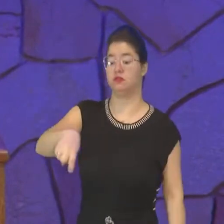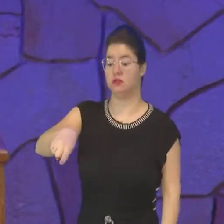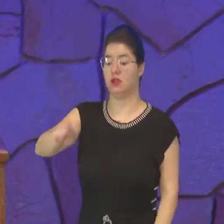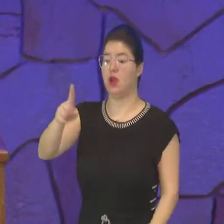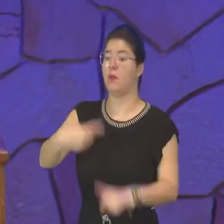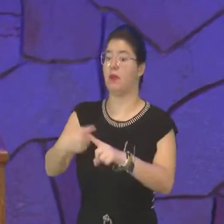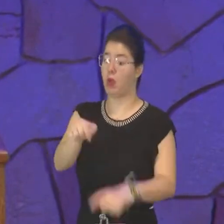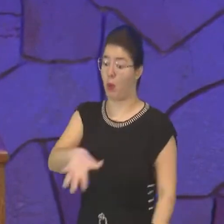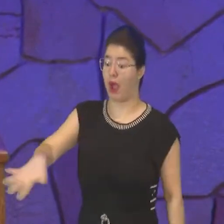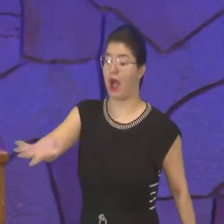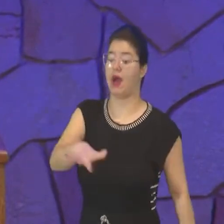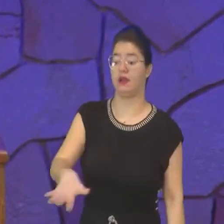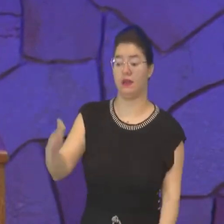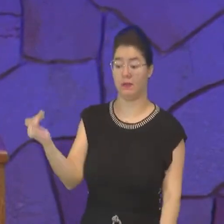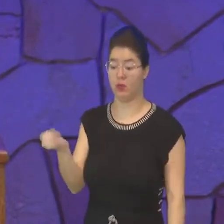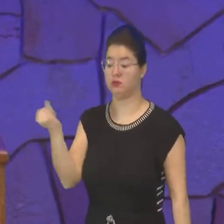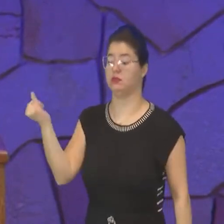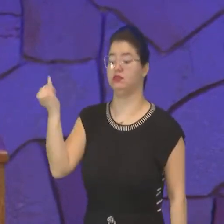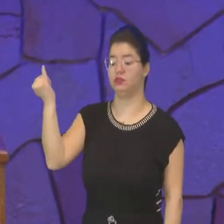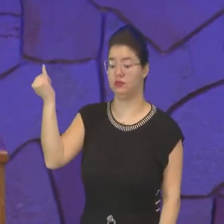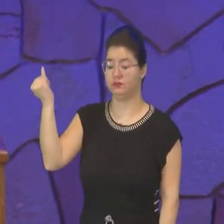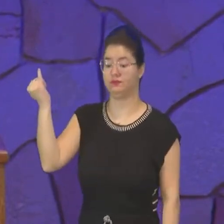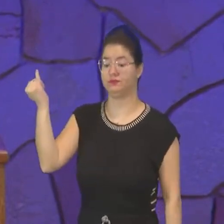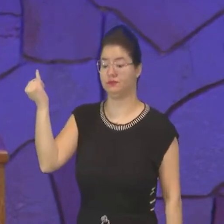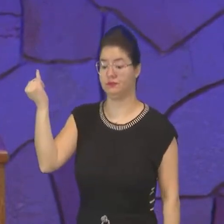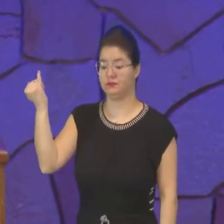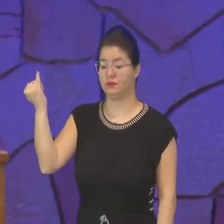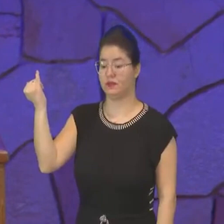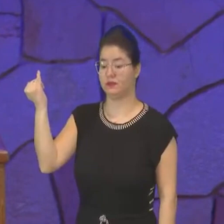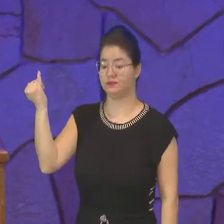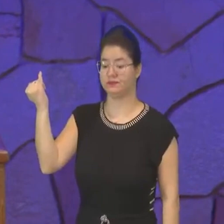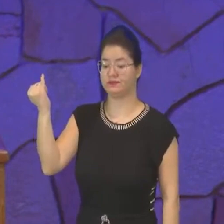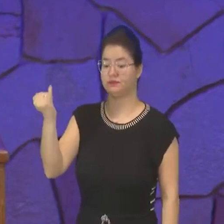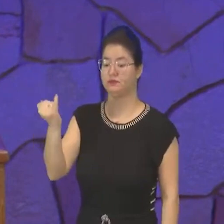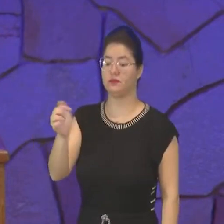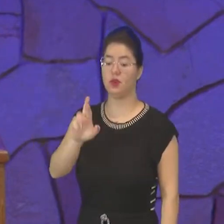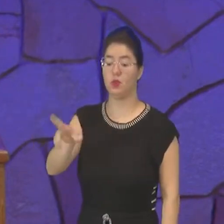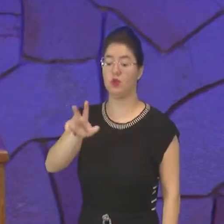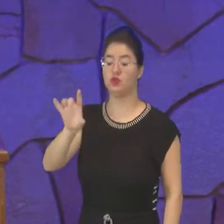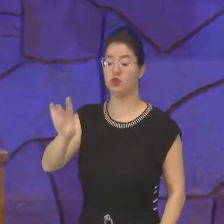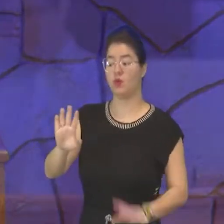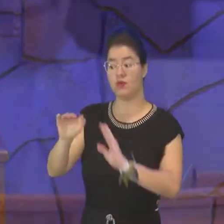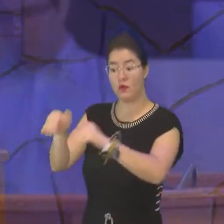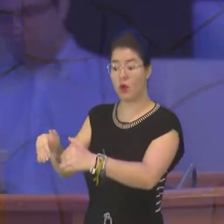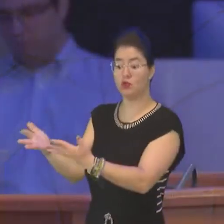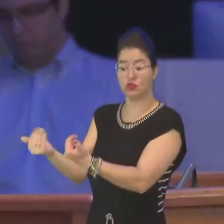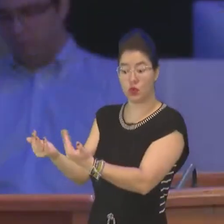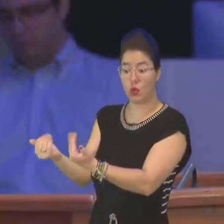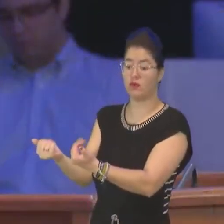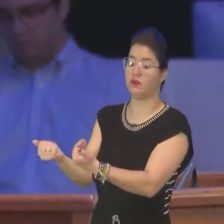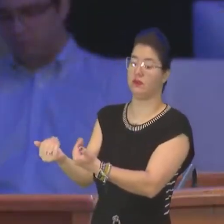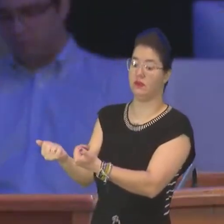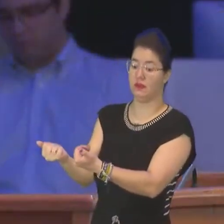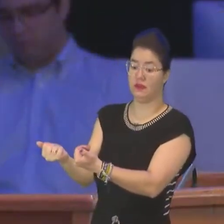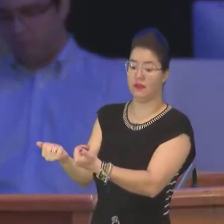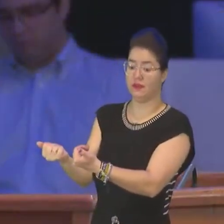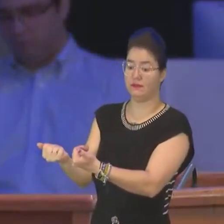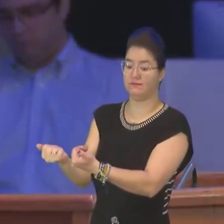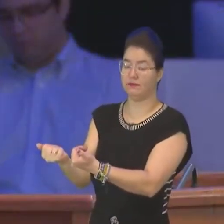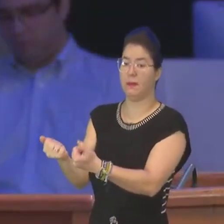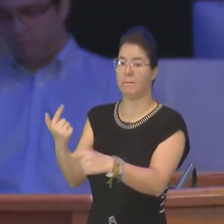área muito importante, não apenas de manter os nossos jovens, mas trazê-los